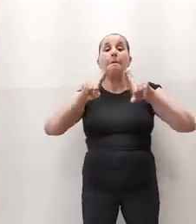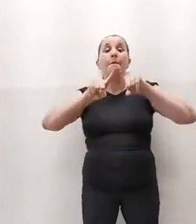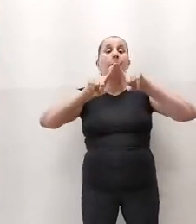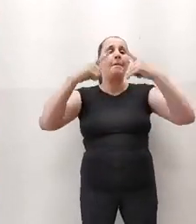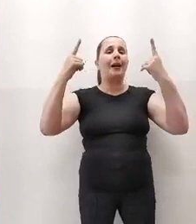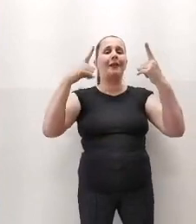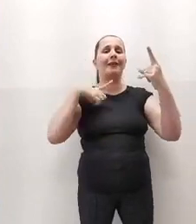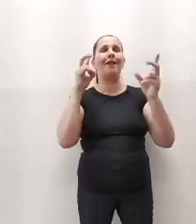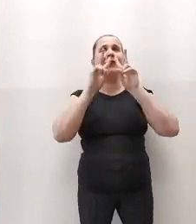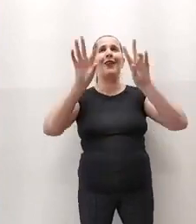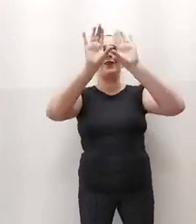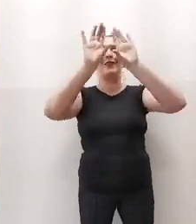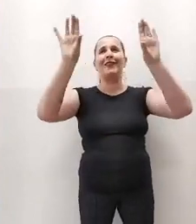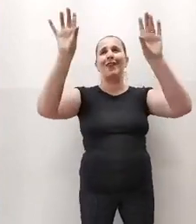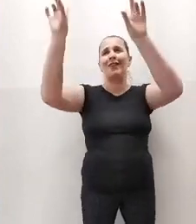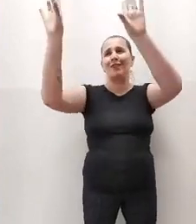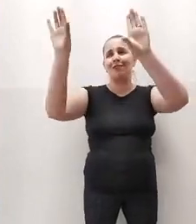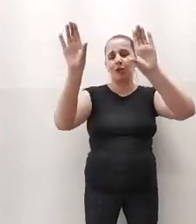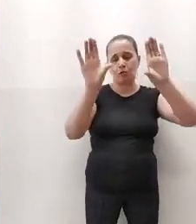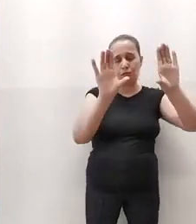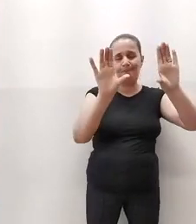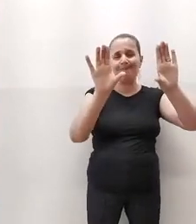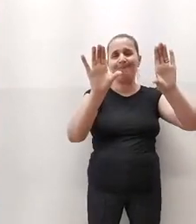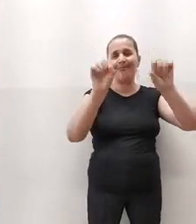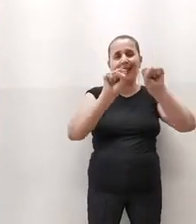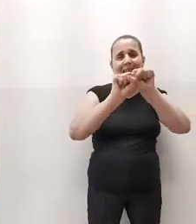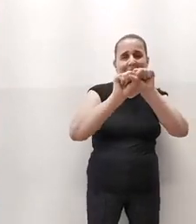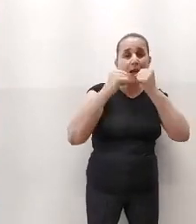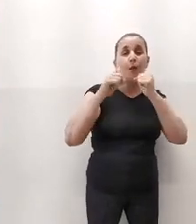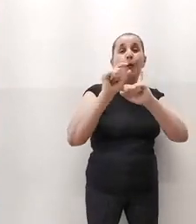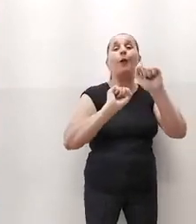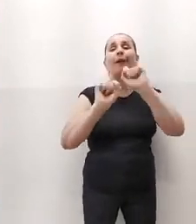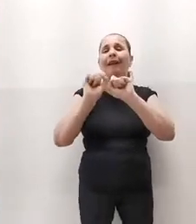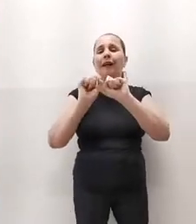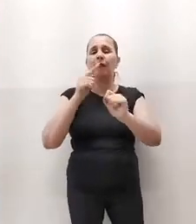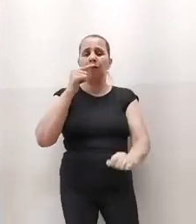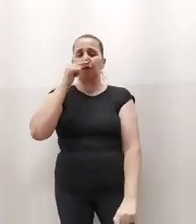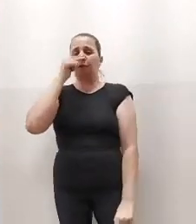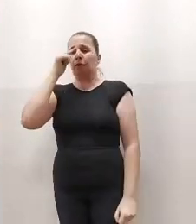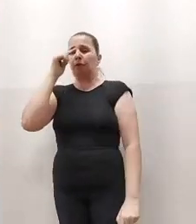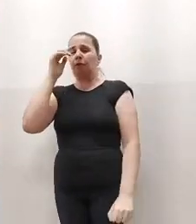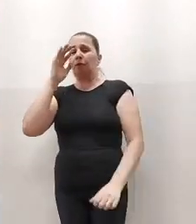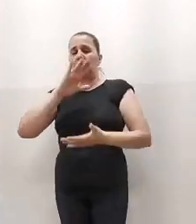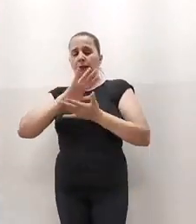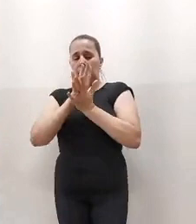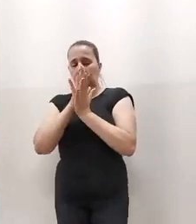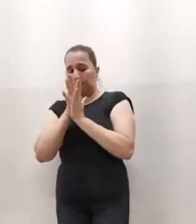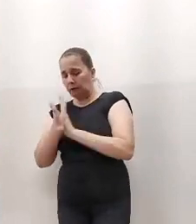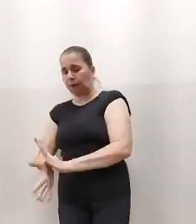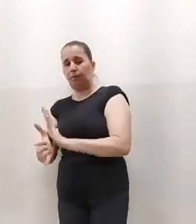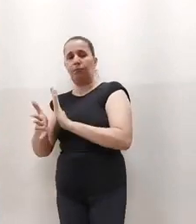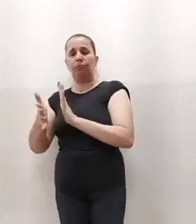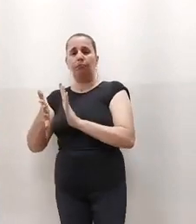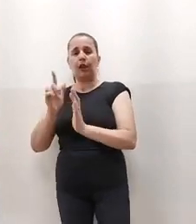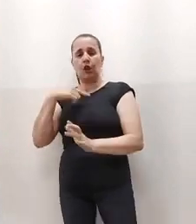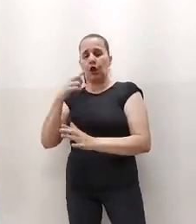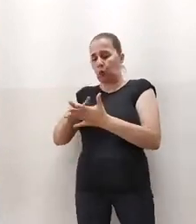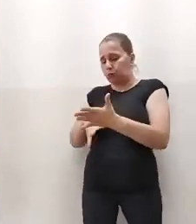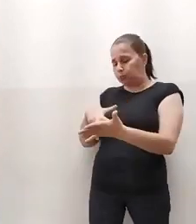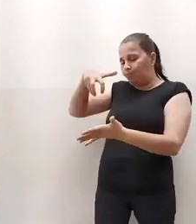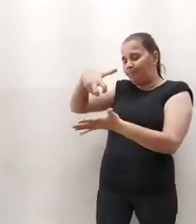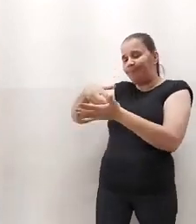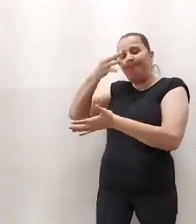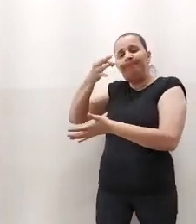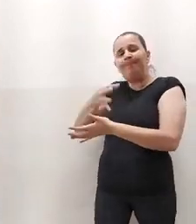visão celestial, quando vem, ela quebra essa nossa soberba para nos colocar de joelhos diante